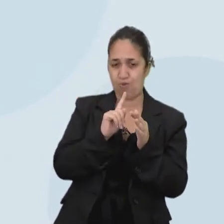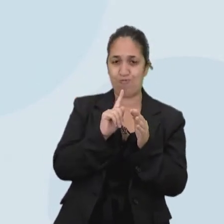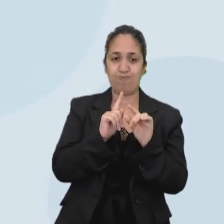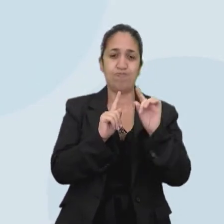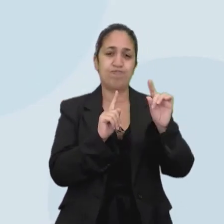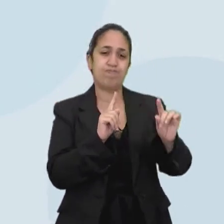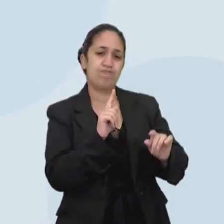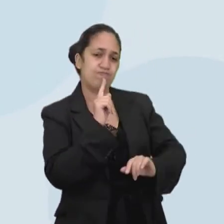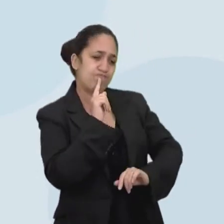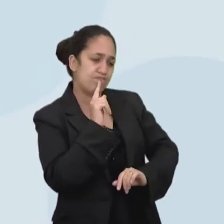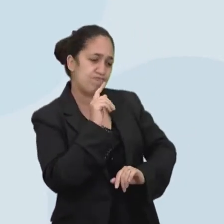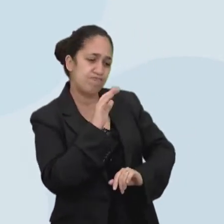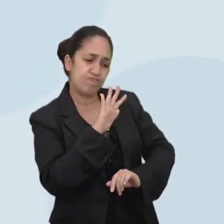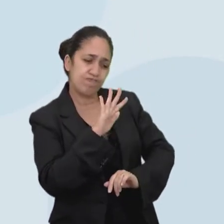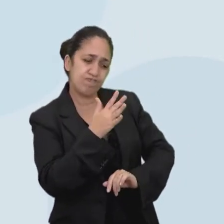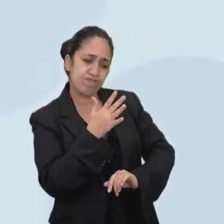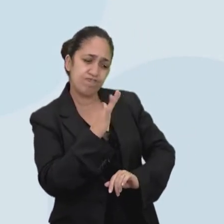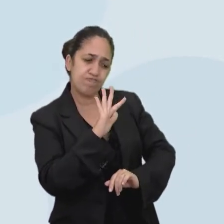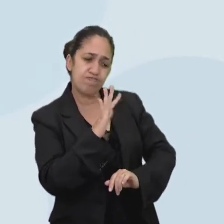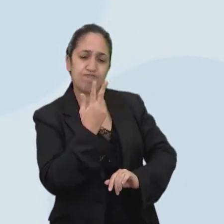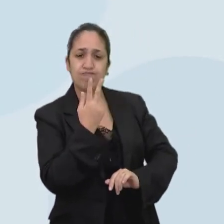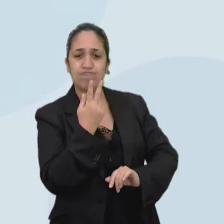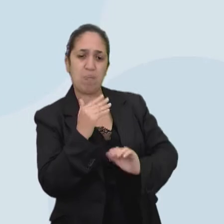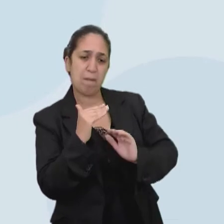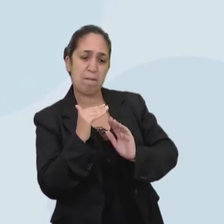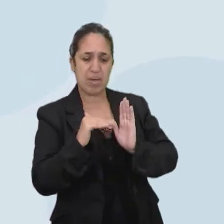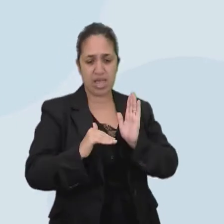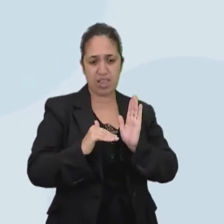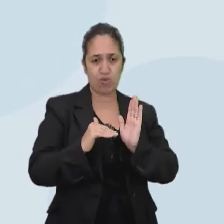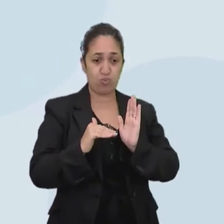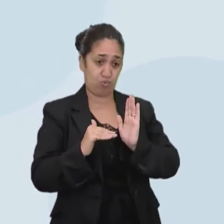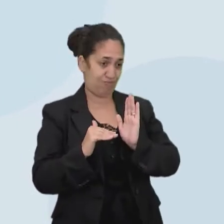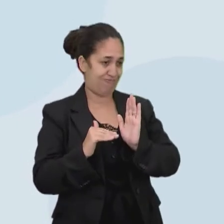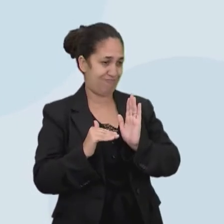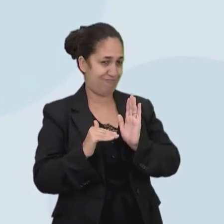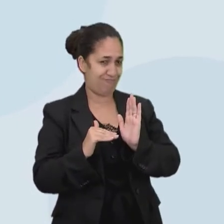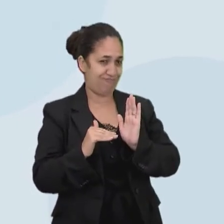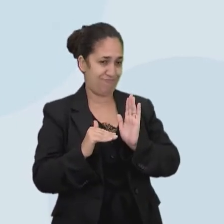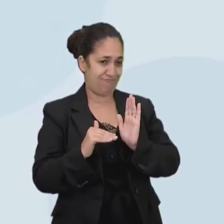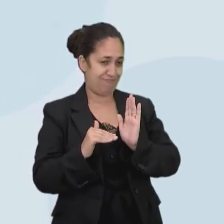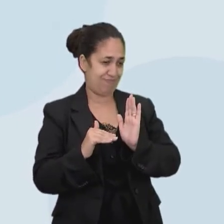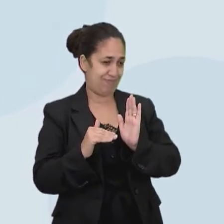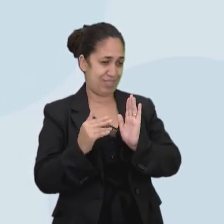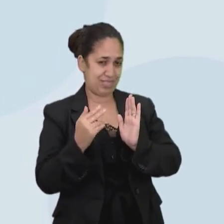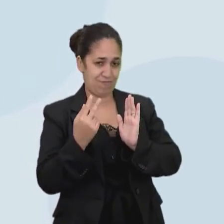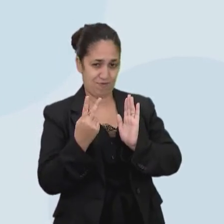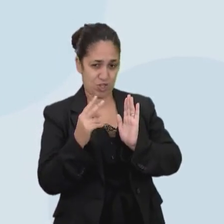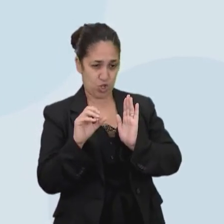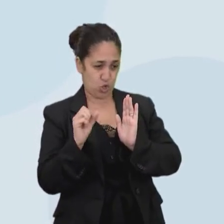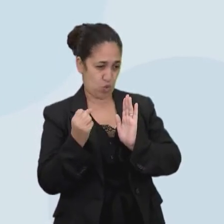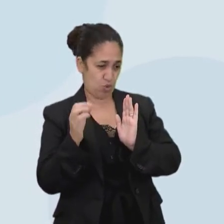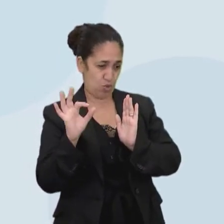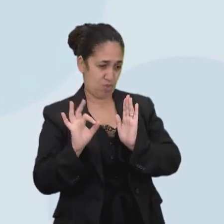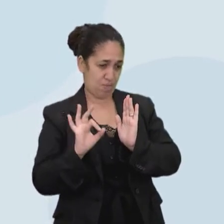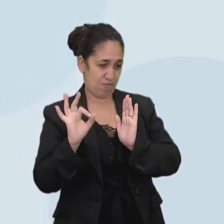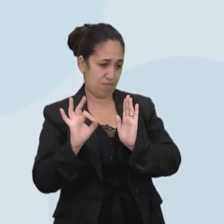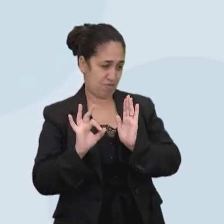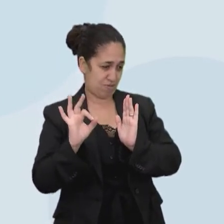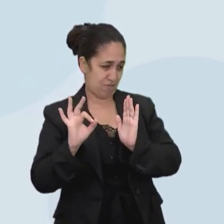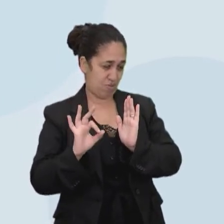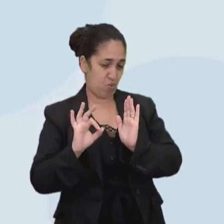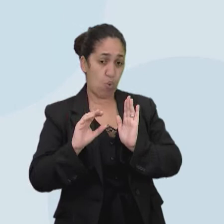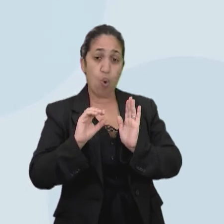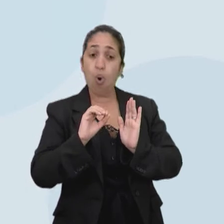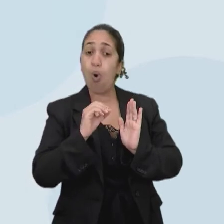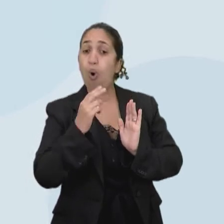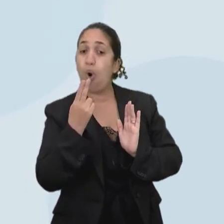que esse valor, na realidade, pode oscilar para menos, ou seja, os 30 menos 2%, ou seja, a